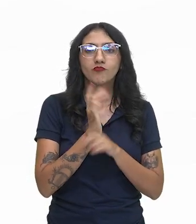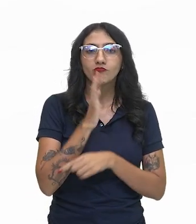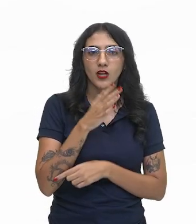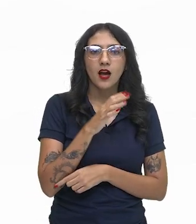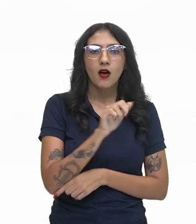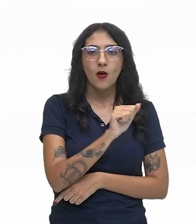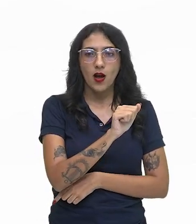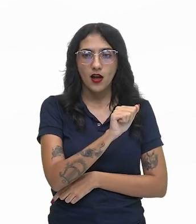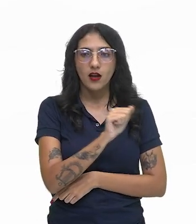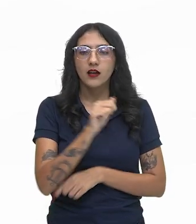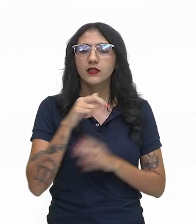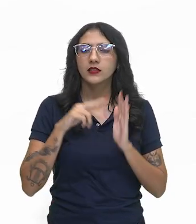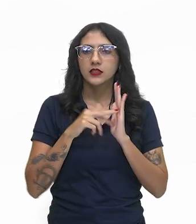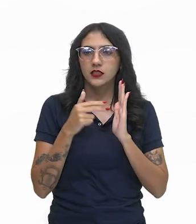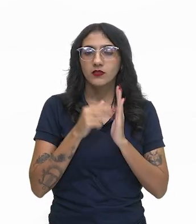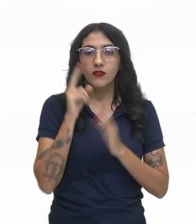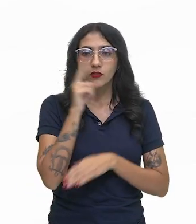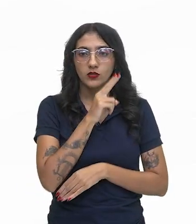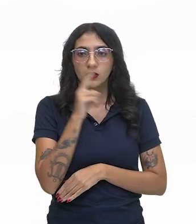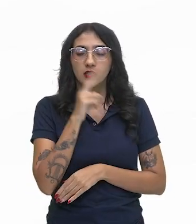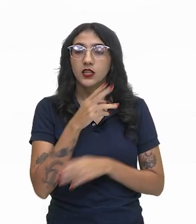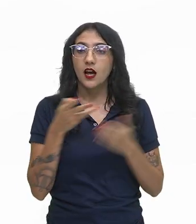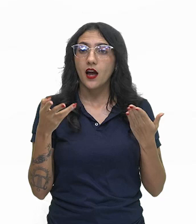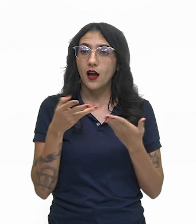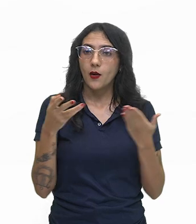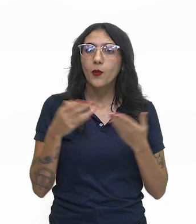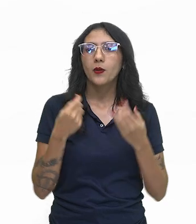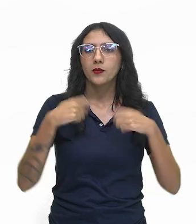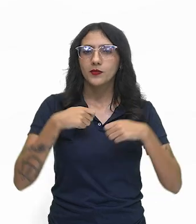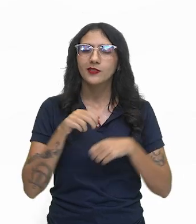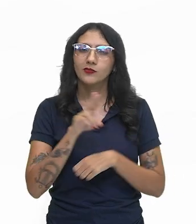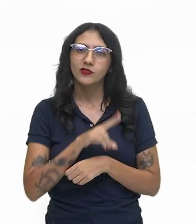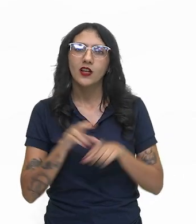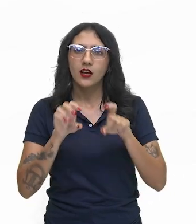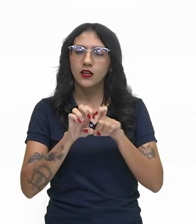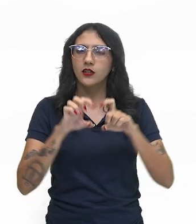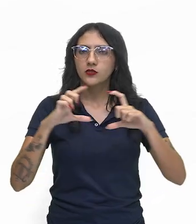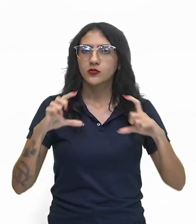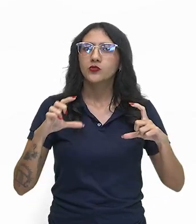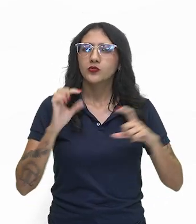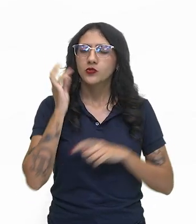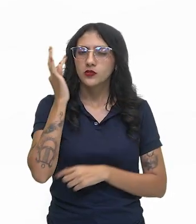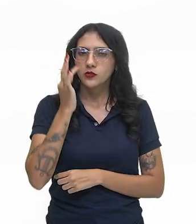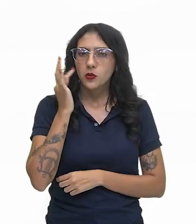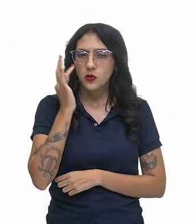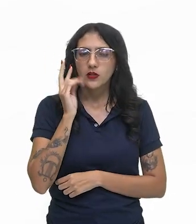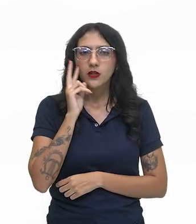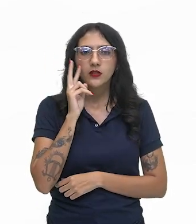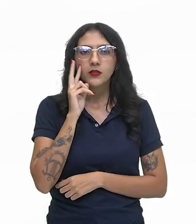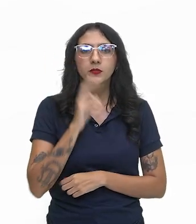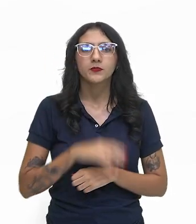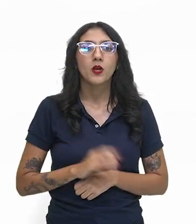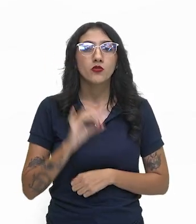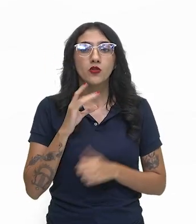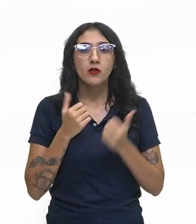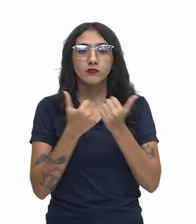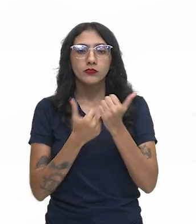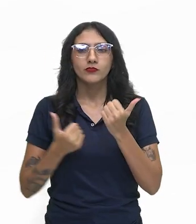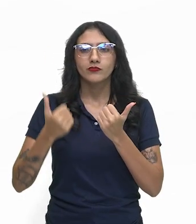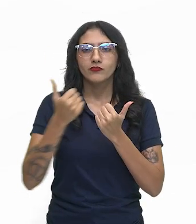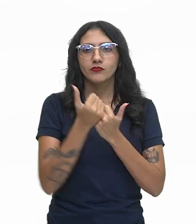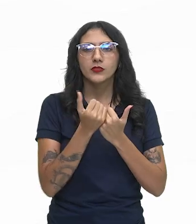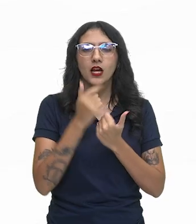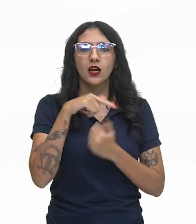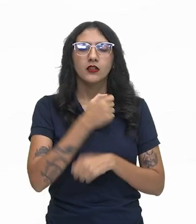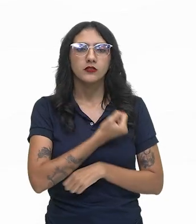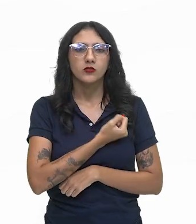a aceleração, agora eu aplico na segunda lei de Newton. Olha só. Substituindo os